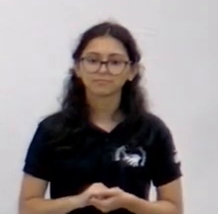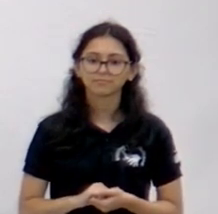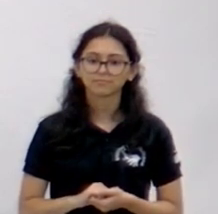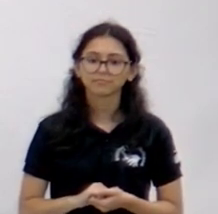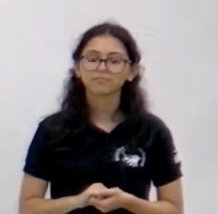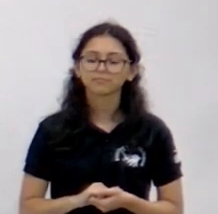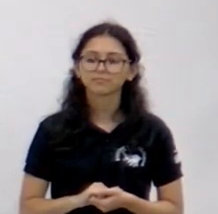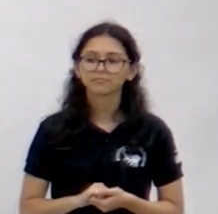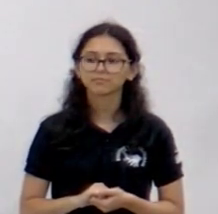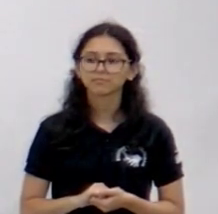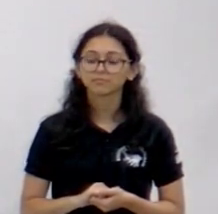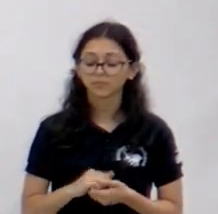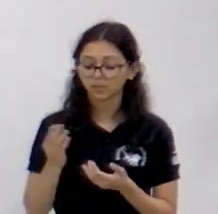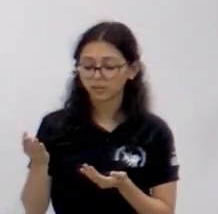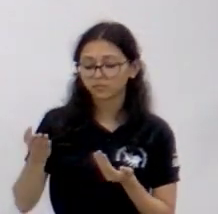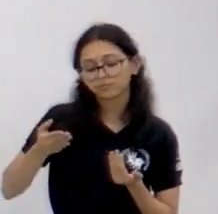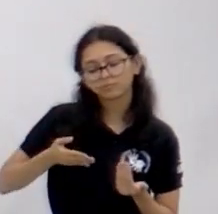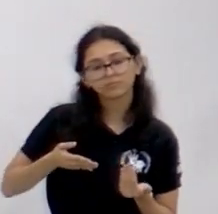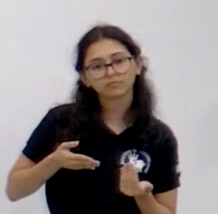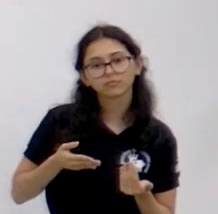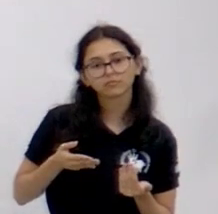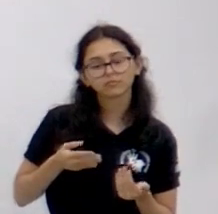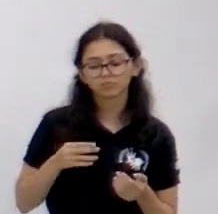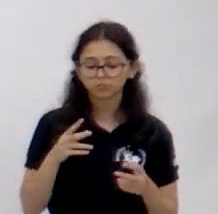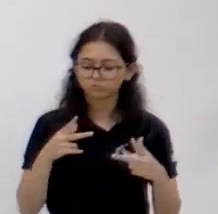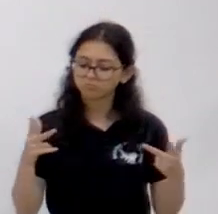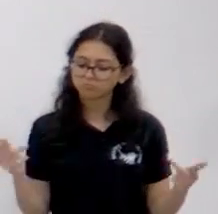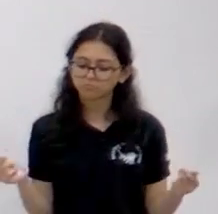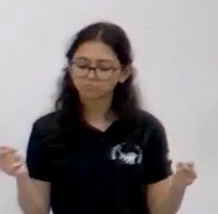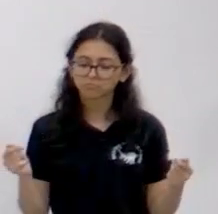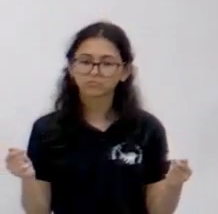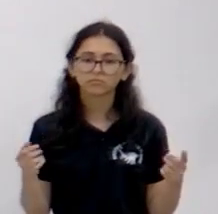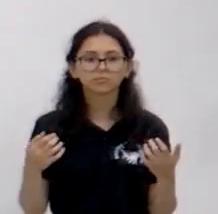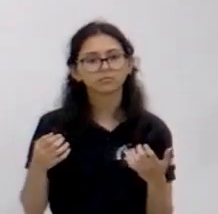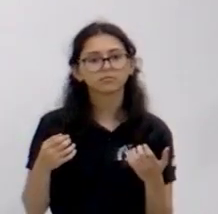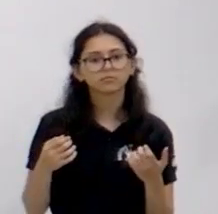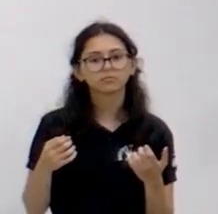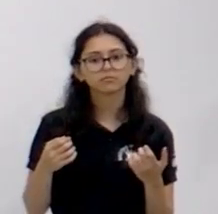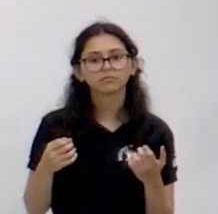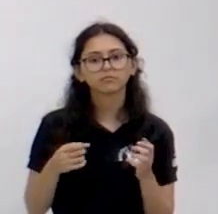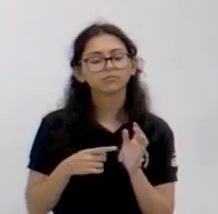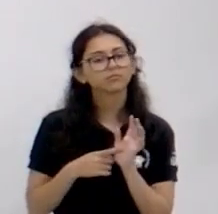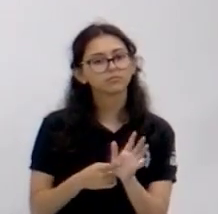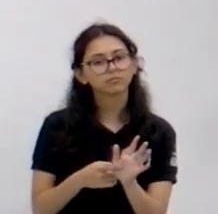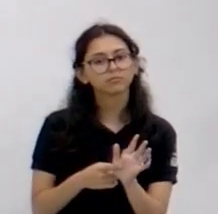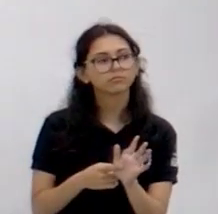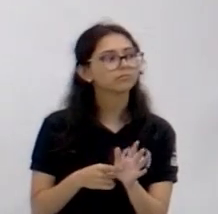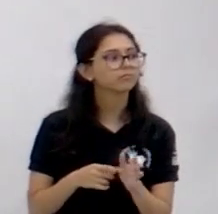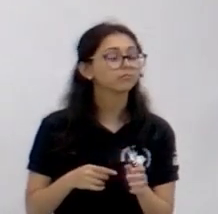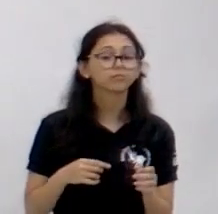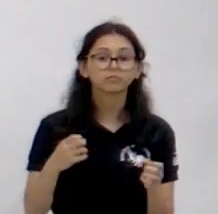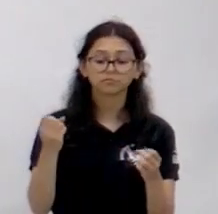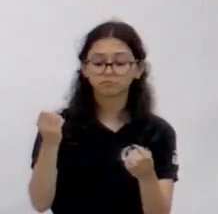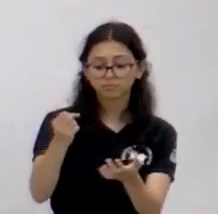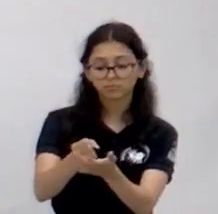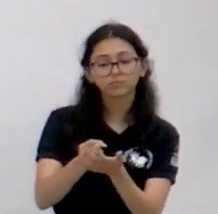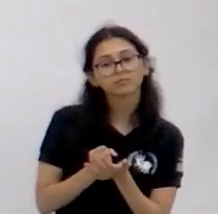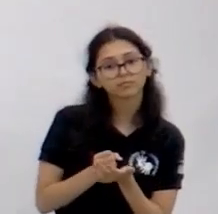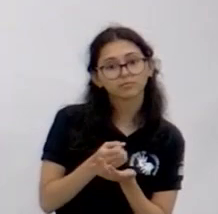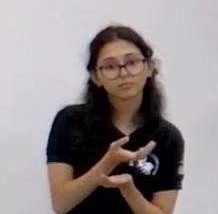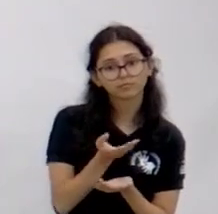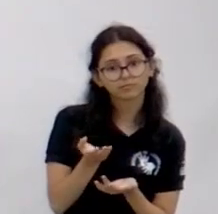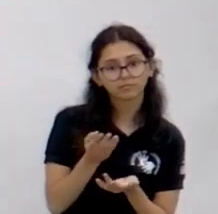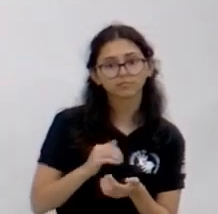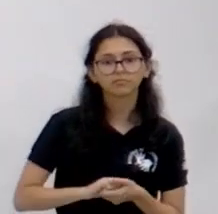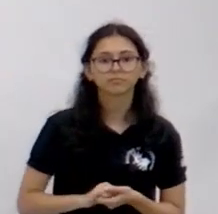Trouxe para os irmãos uma questão e eu queria ser ajudado nessa questão. Aí está. Procura-se